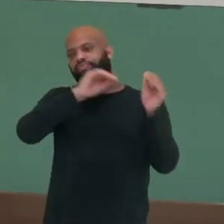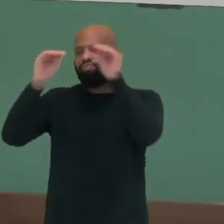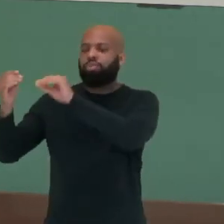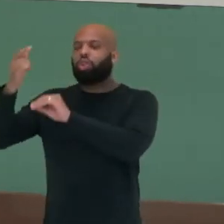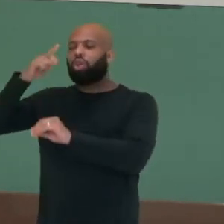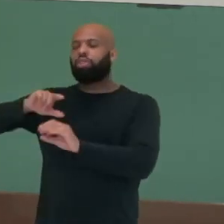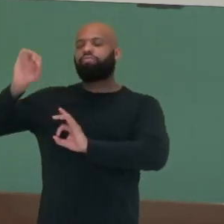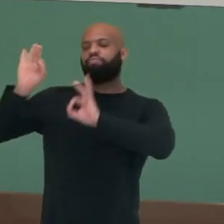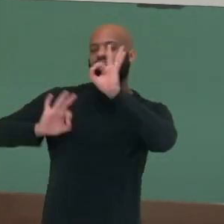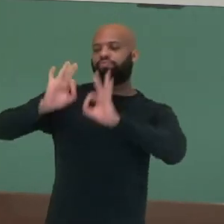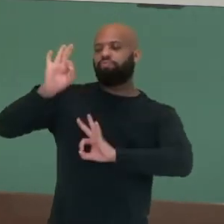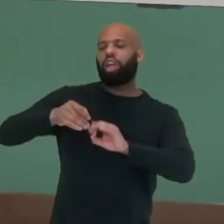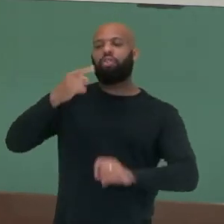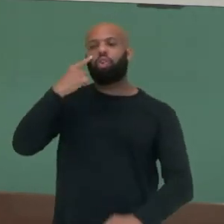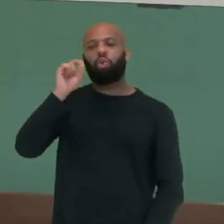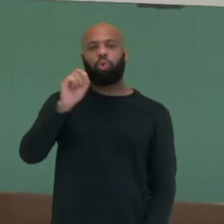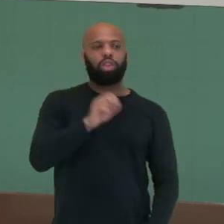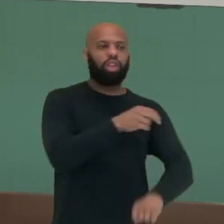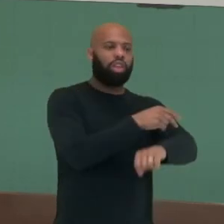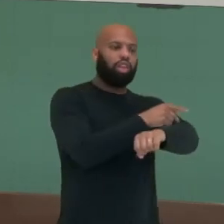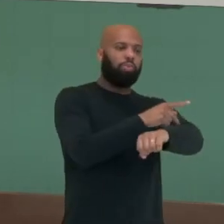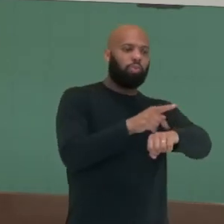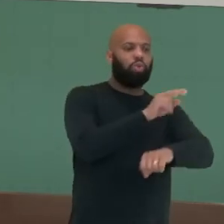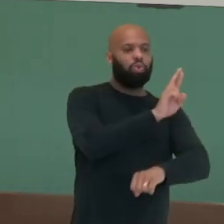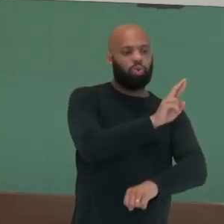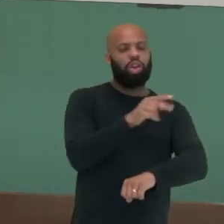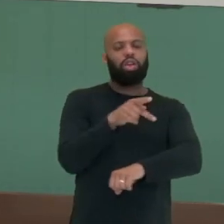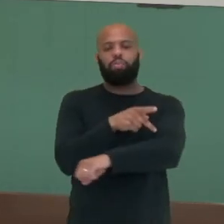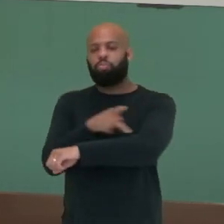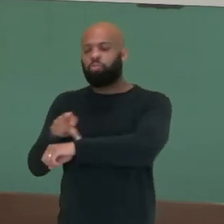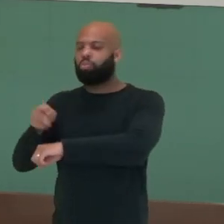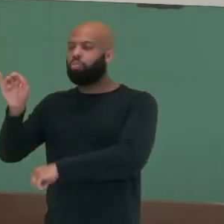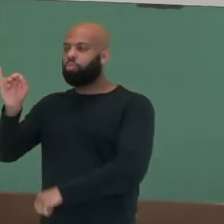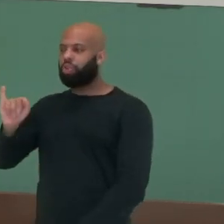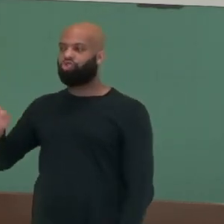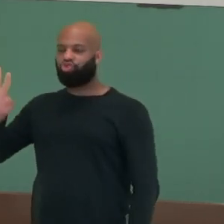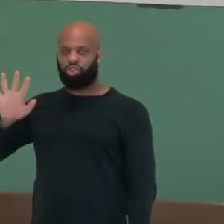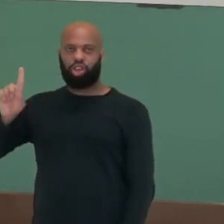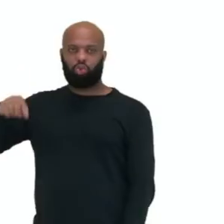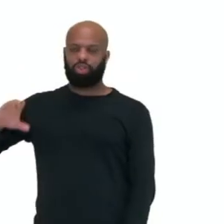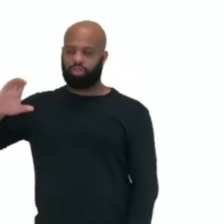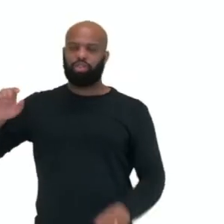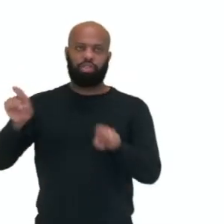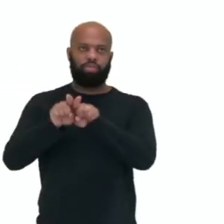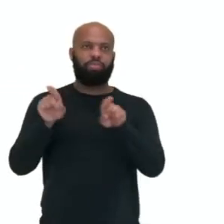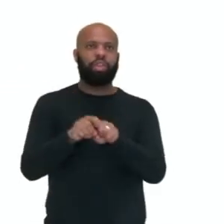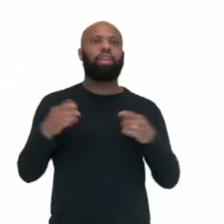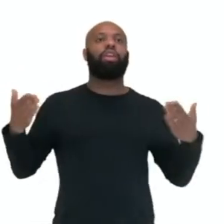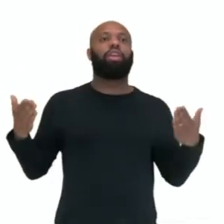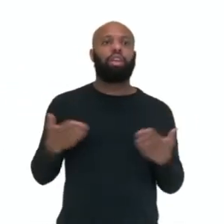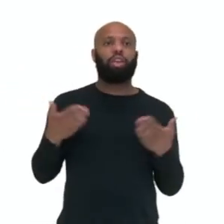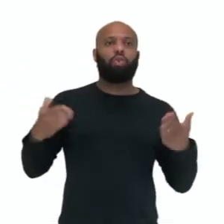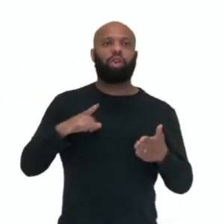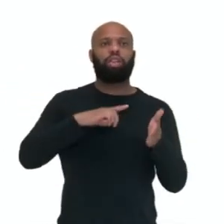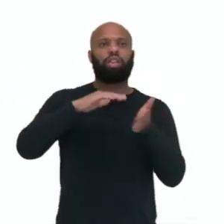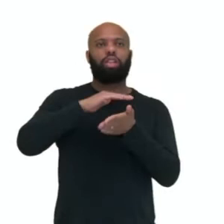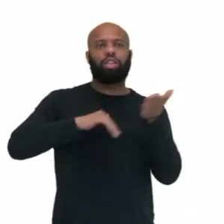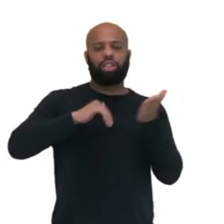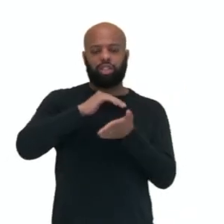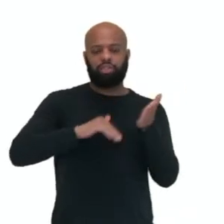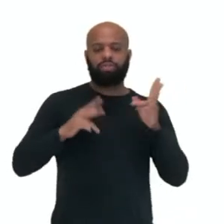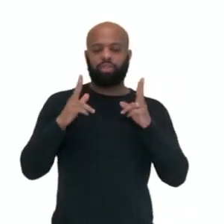parte real e a parte imaginária com a parte imaginária. Tudo bem? Vamos à frente. E a subtração é da mesma